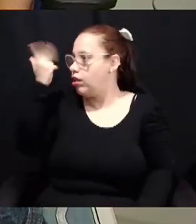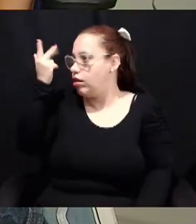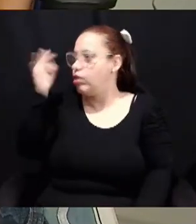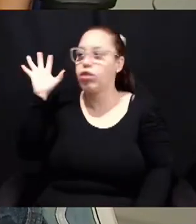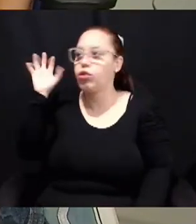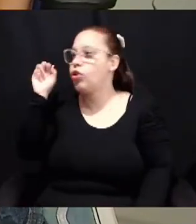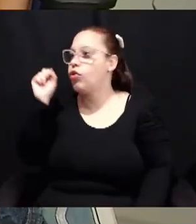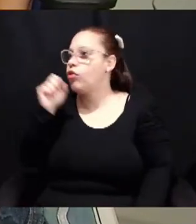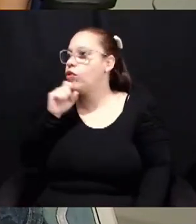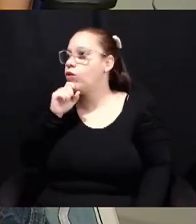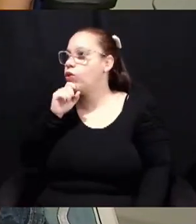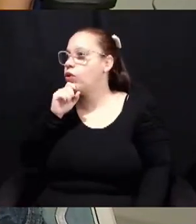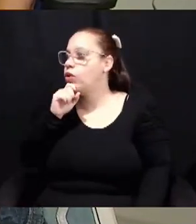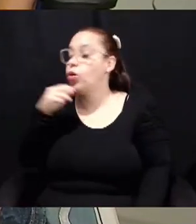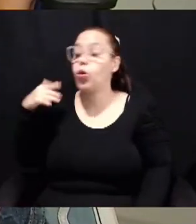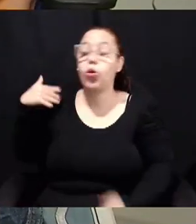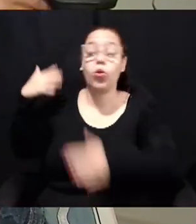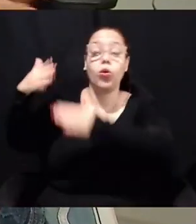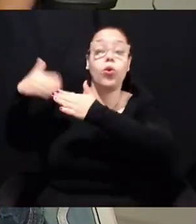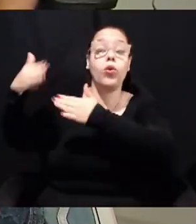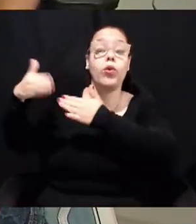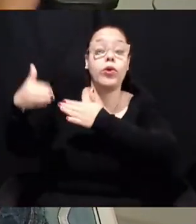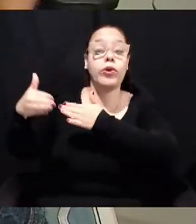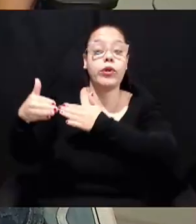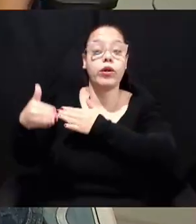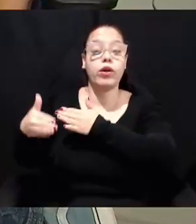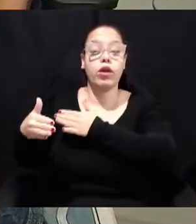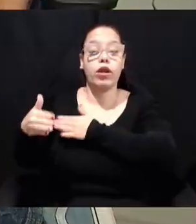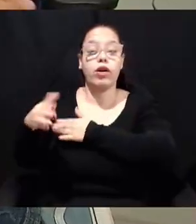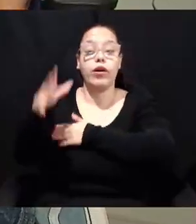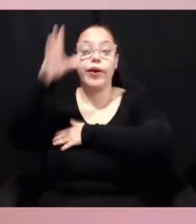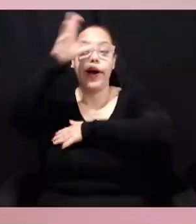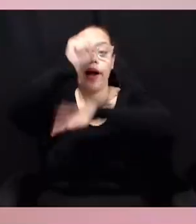essa minha trajetória, é a pessoa fala, nossa, eu aprendi a